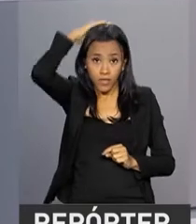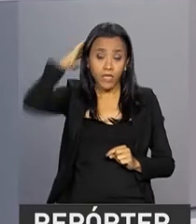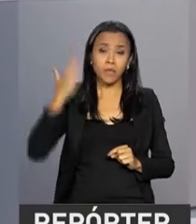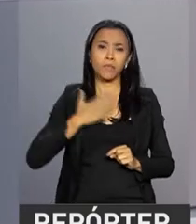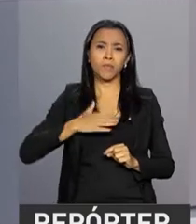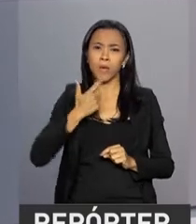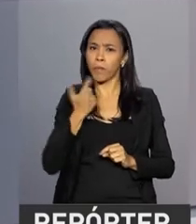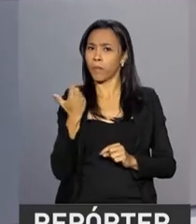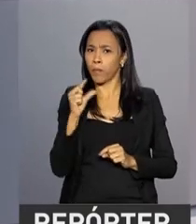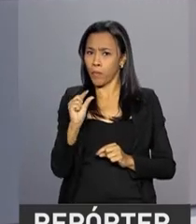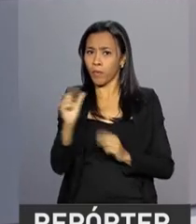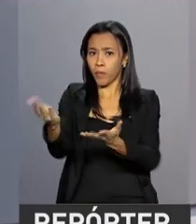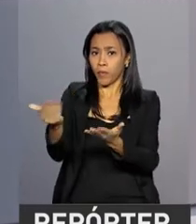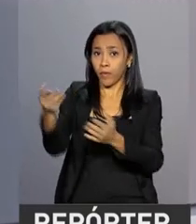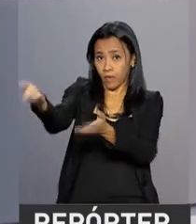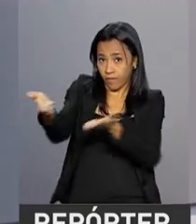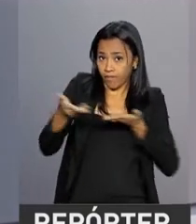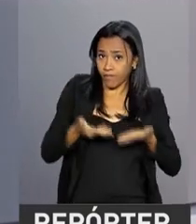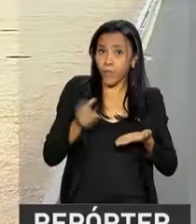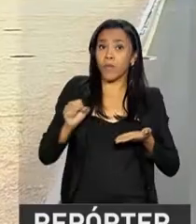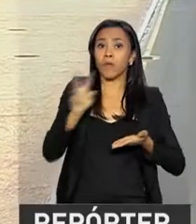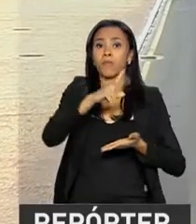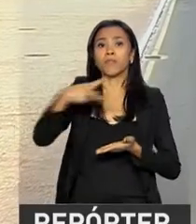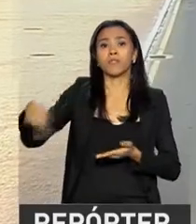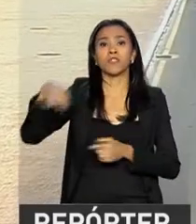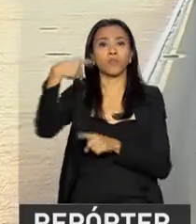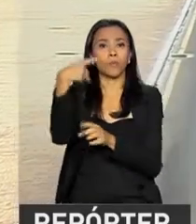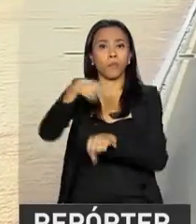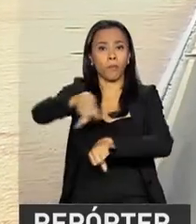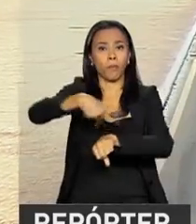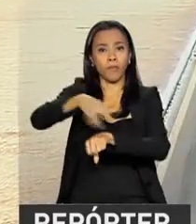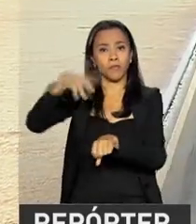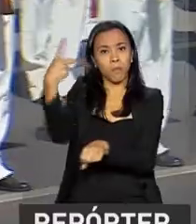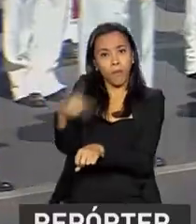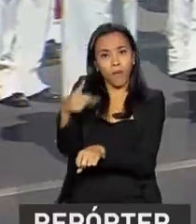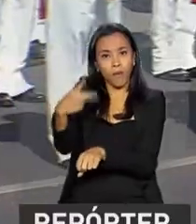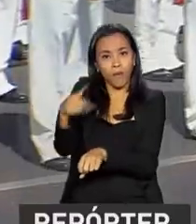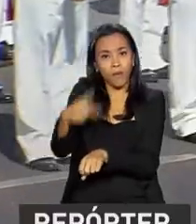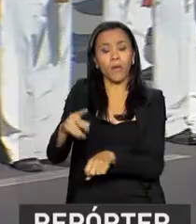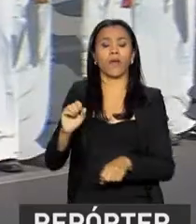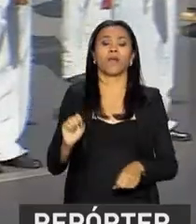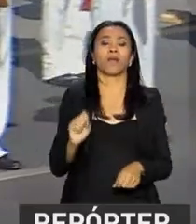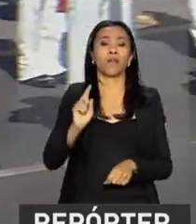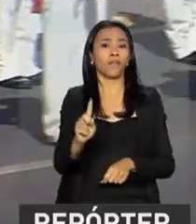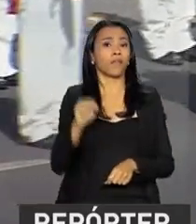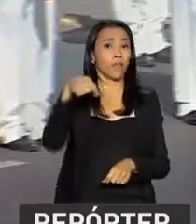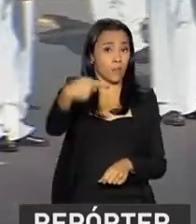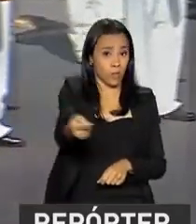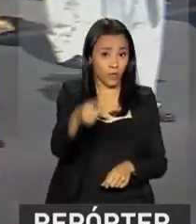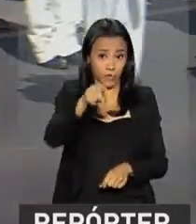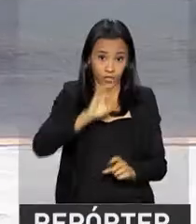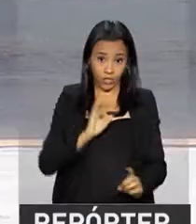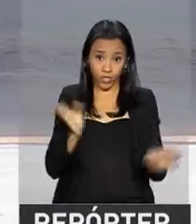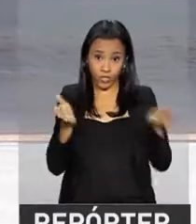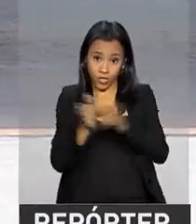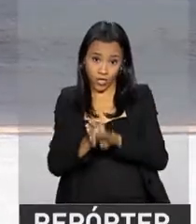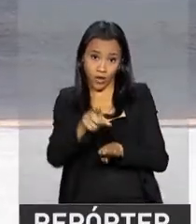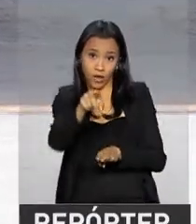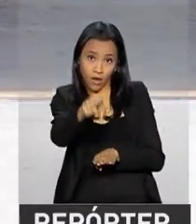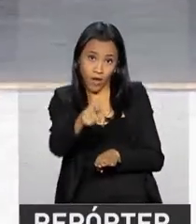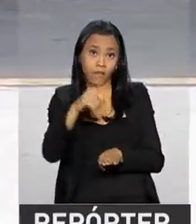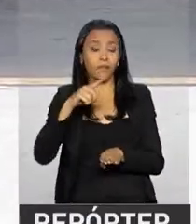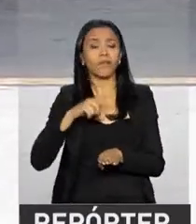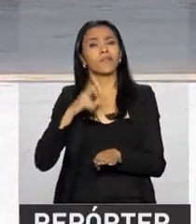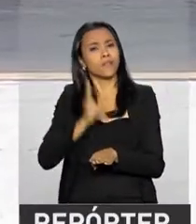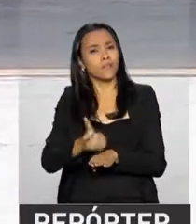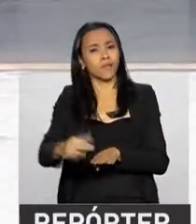pouco no palácio do planalto o presidente do paraguai horacio cartes depois da cerimônia ciao de chegada que tem a tradicional